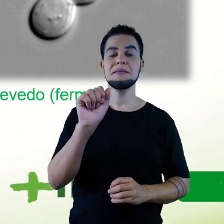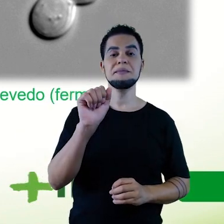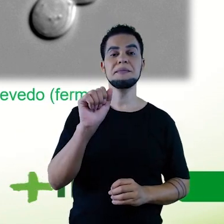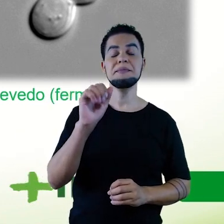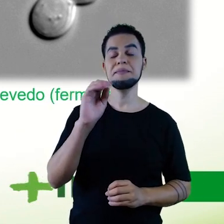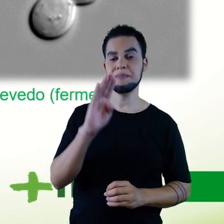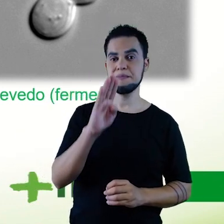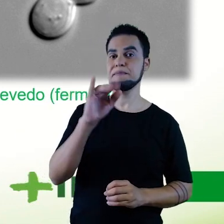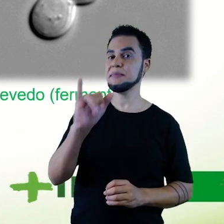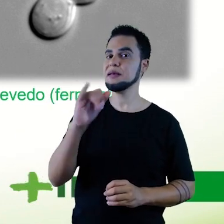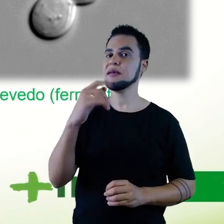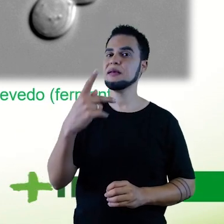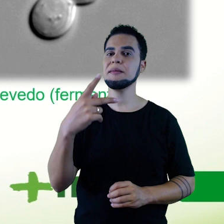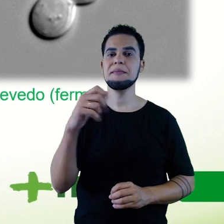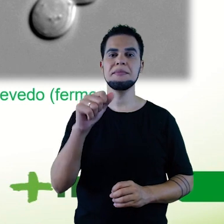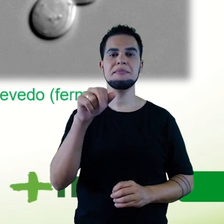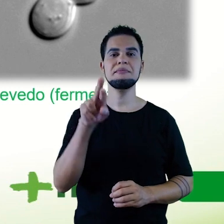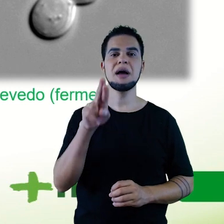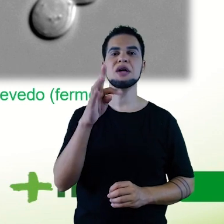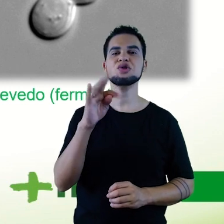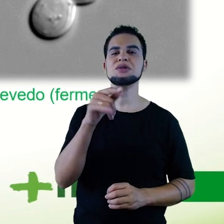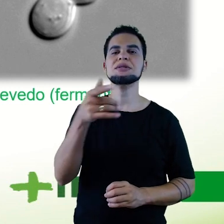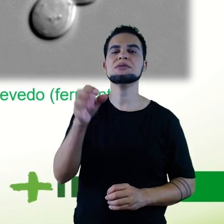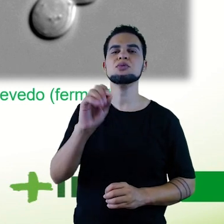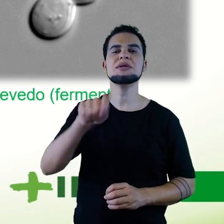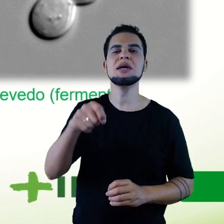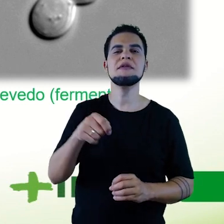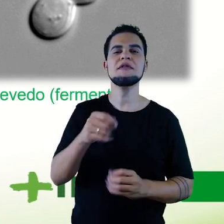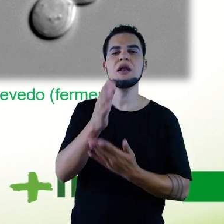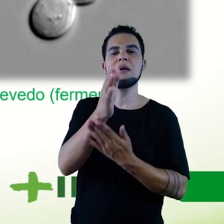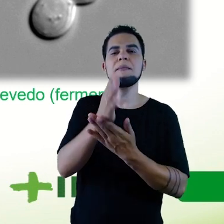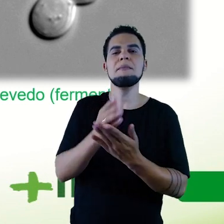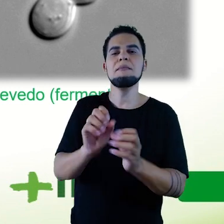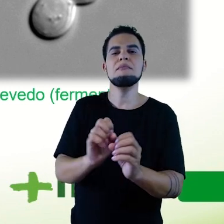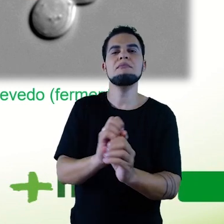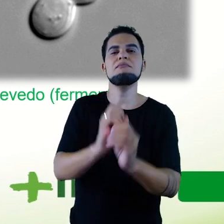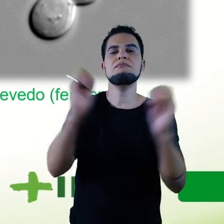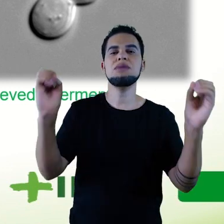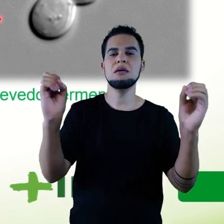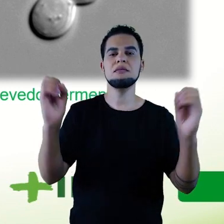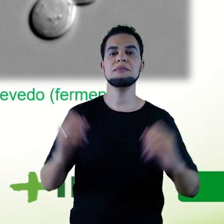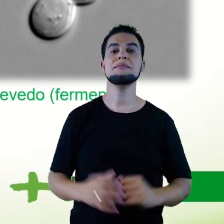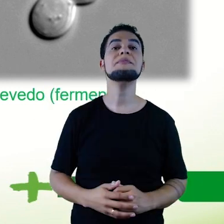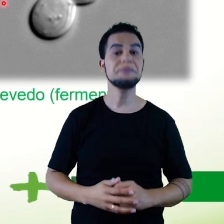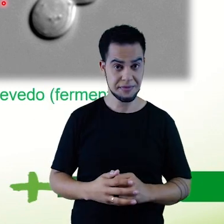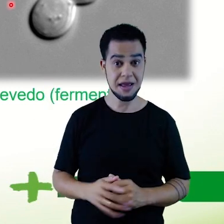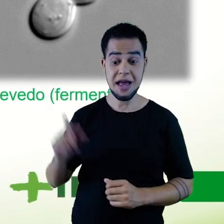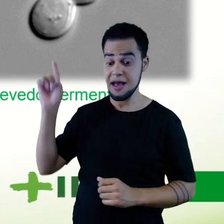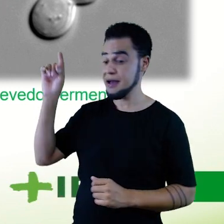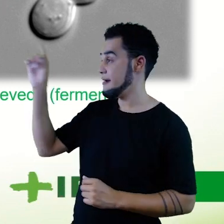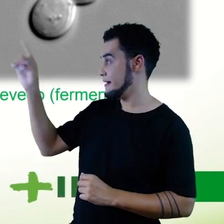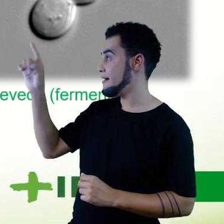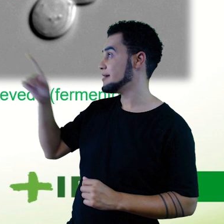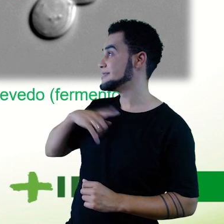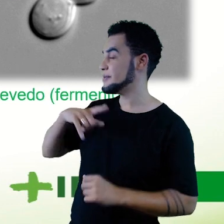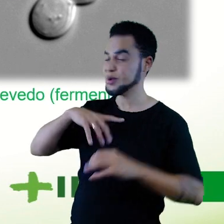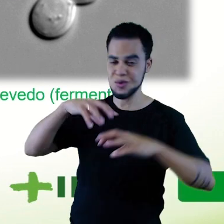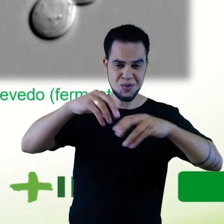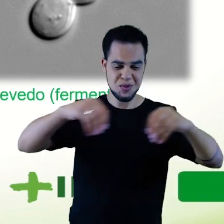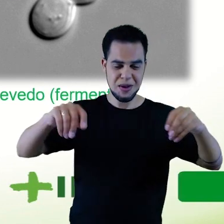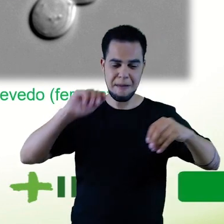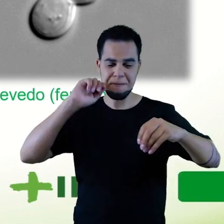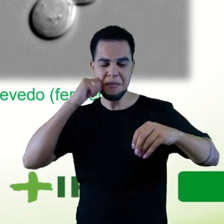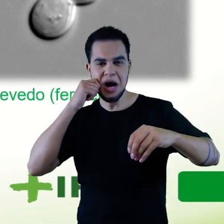bipartição. Fácil entender, né? Bipartição, parte em duas. Agora, sabe o que é direito? É o fermento que a gente usa no pão, no bolo,